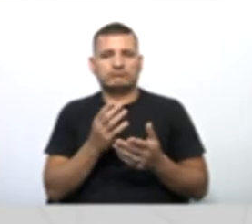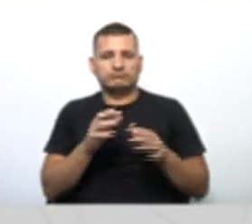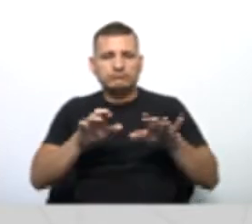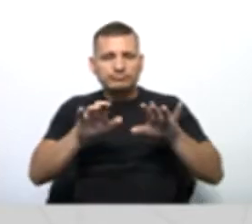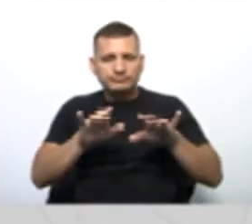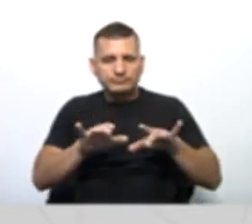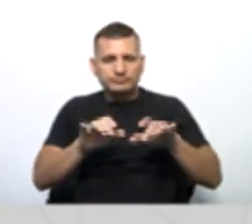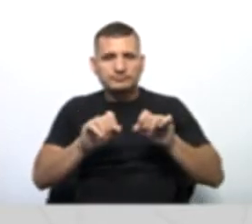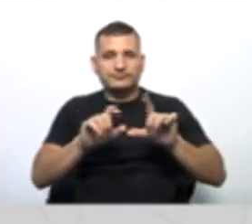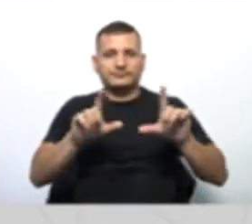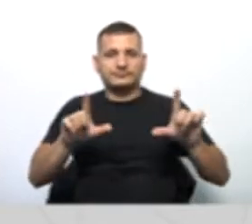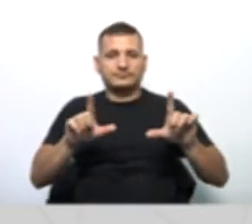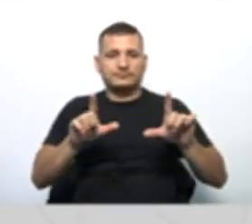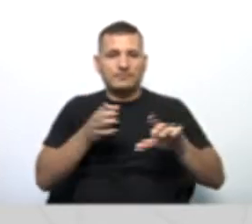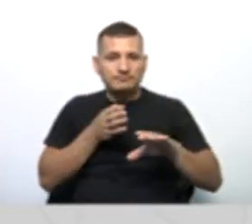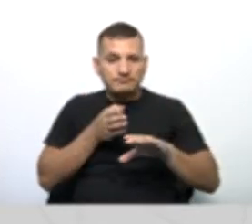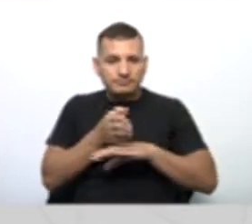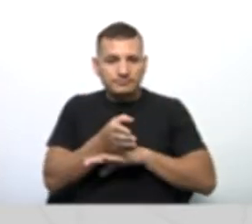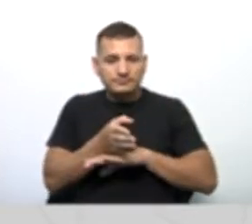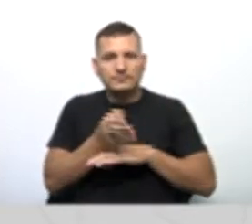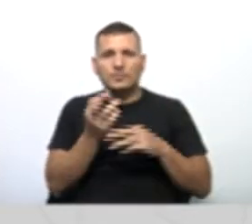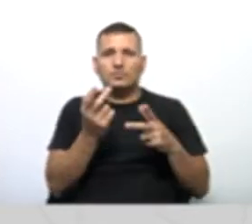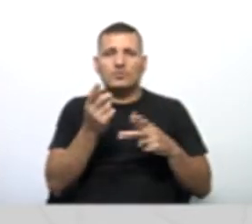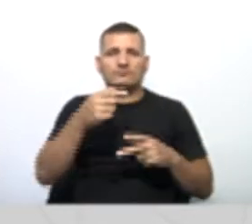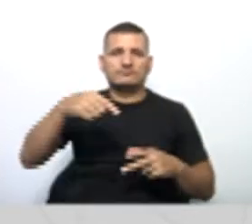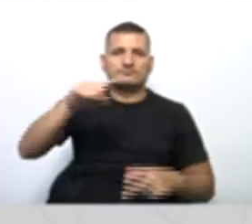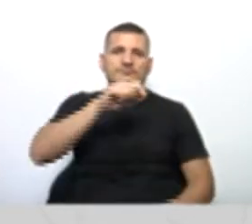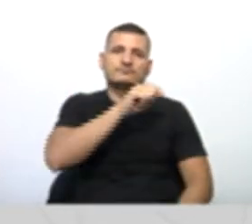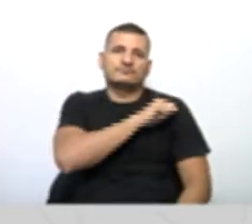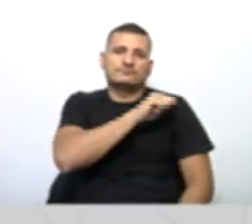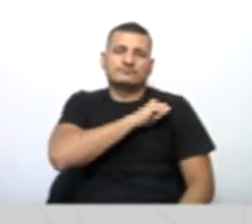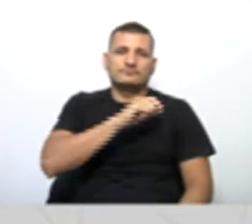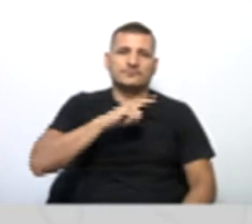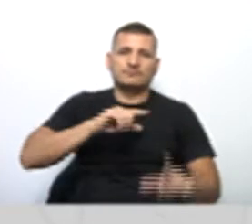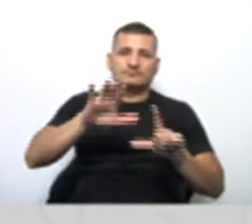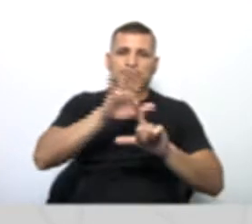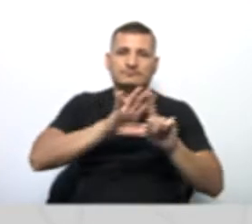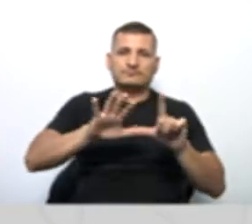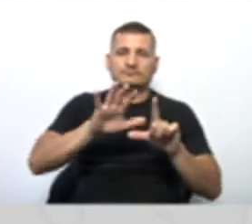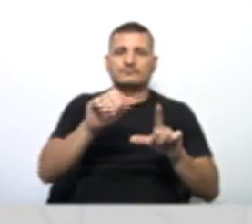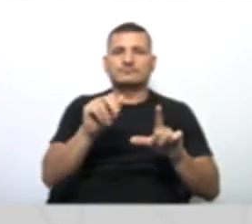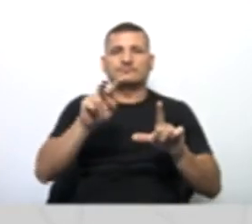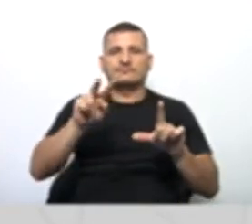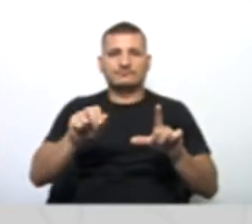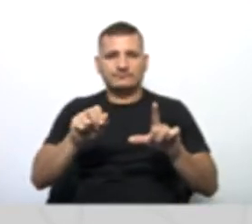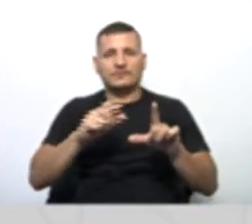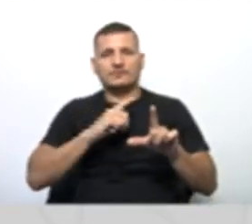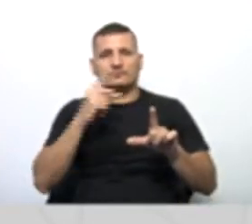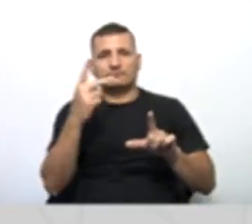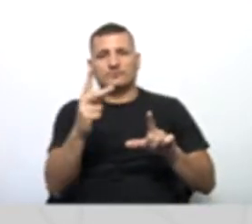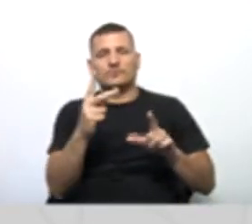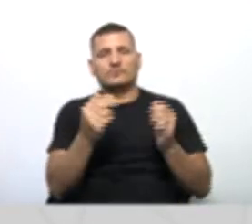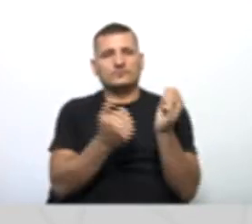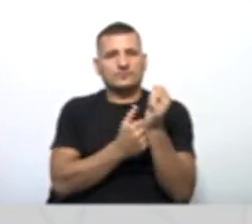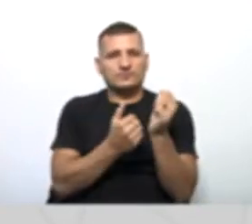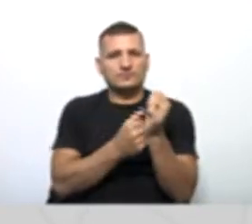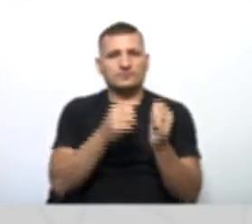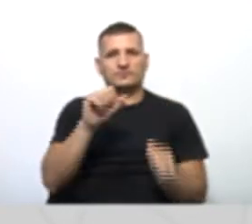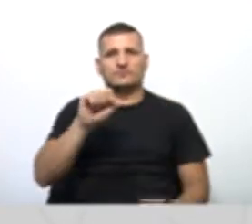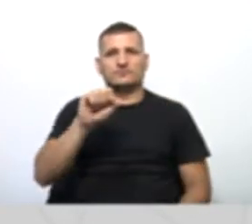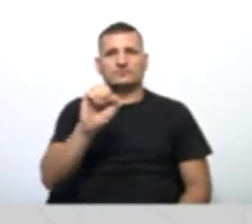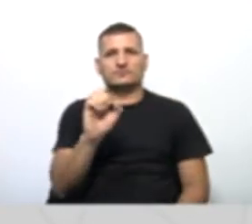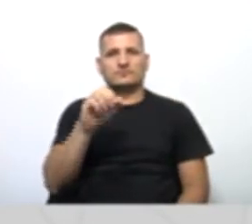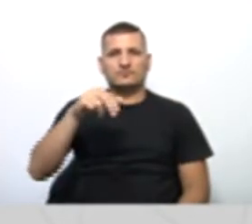pode ser exemplo dos nossos alunos. Tem acesso ao AVA, né? Tem usuário e senha dele. Cada um. Os dados dele, as informações dele são... Isso,